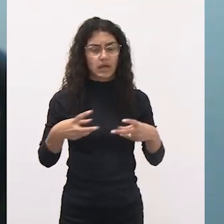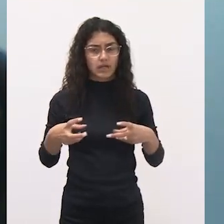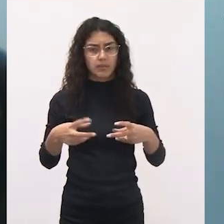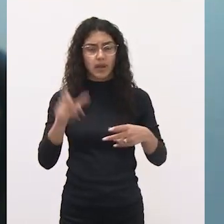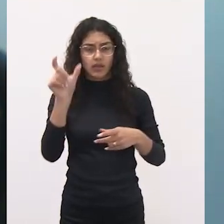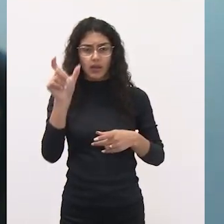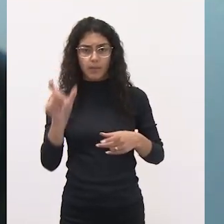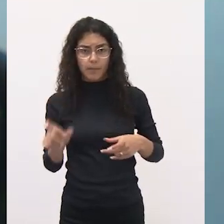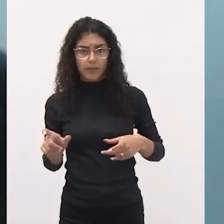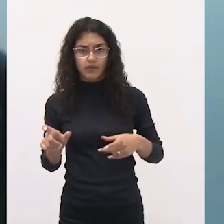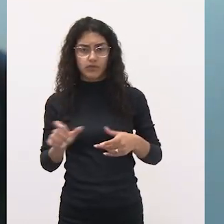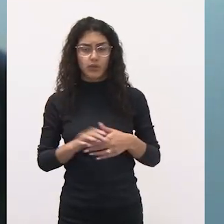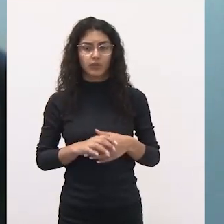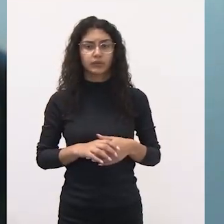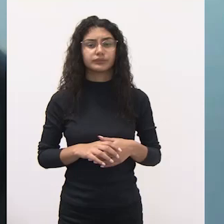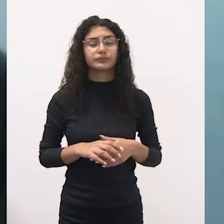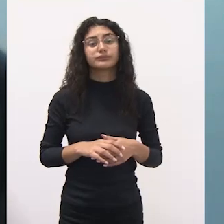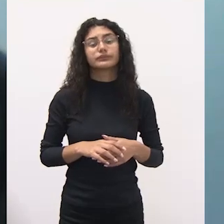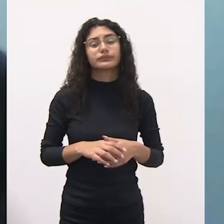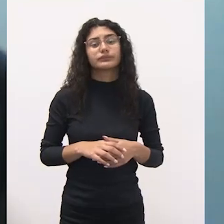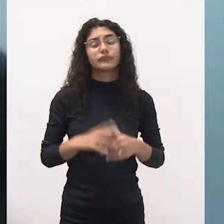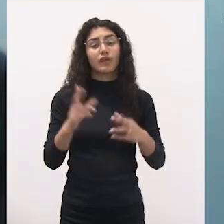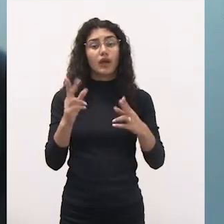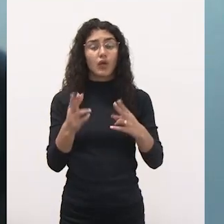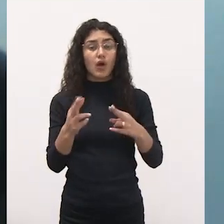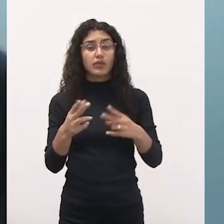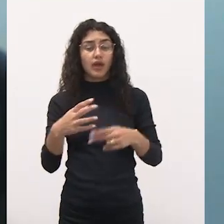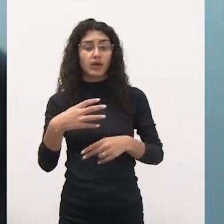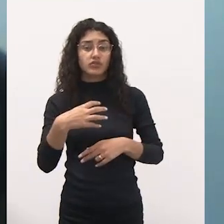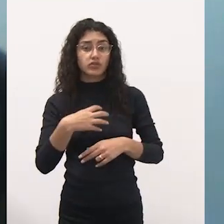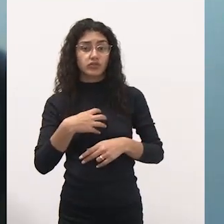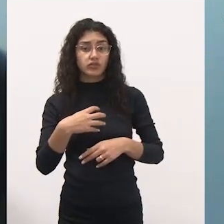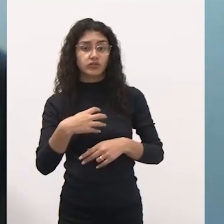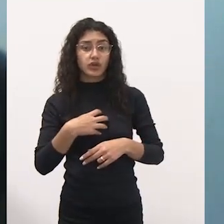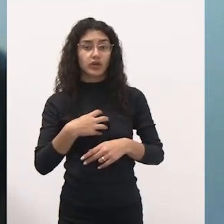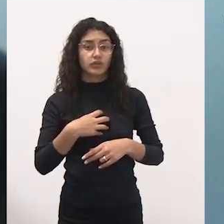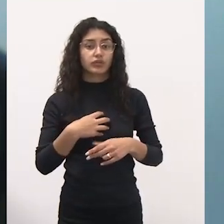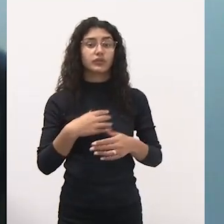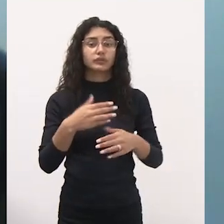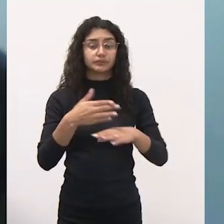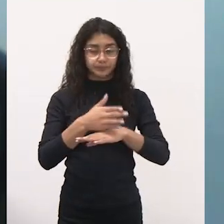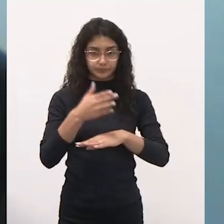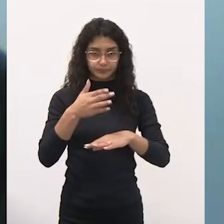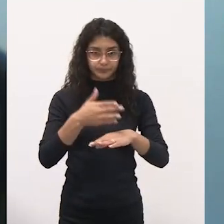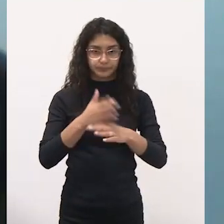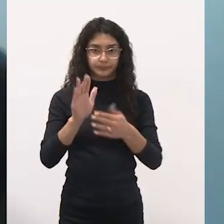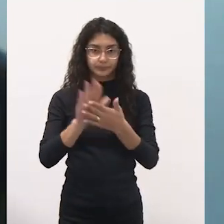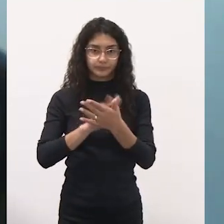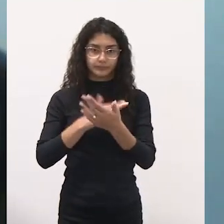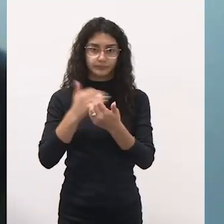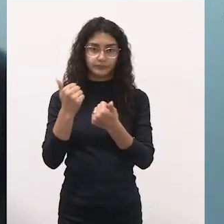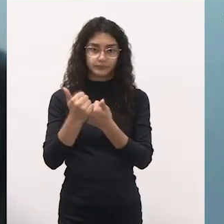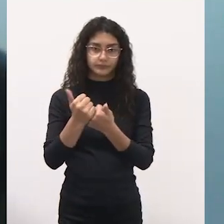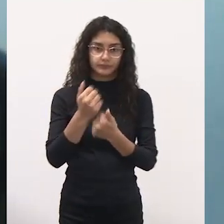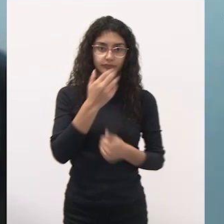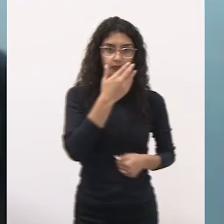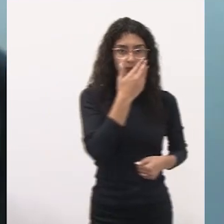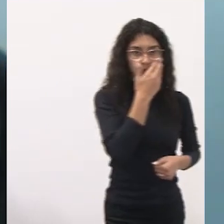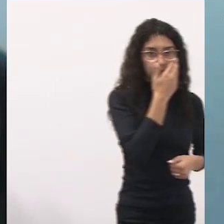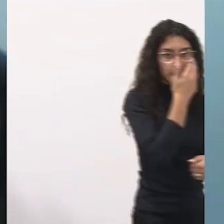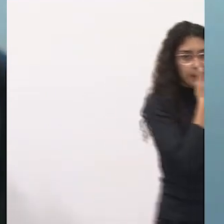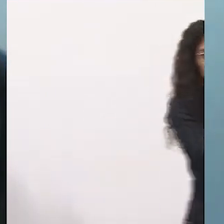pessoa igualdade de acesso à informação e ao ensino. Levar a